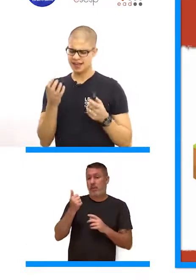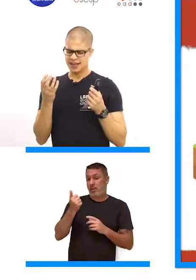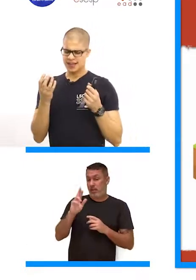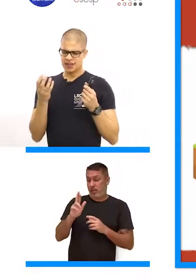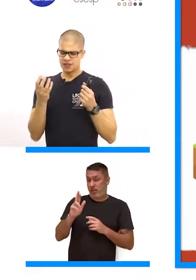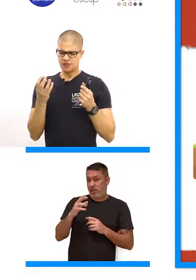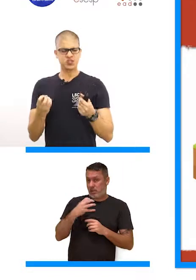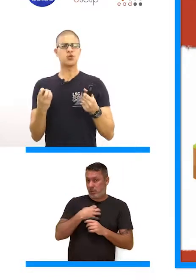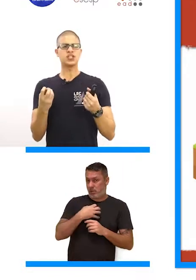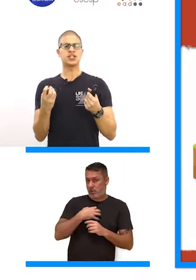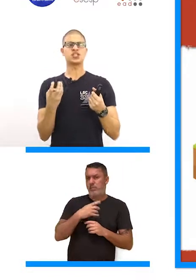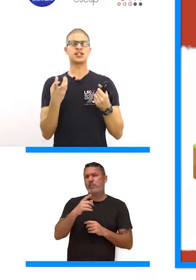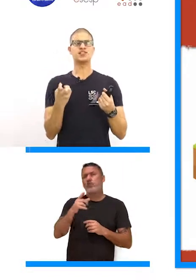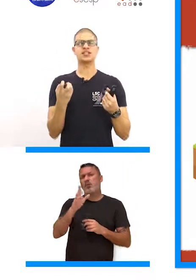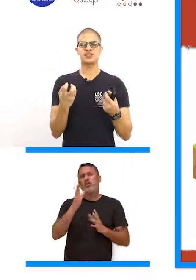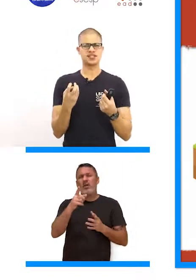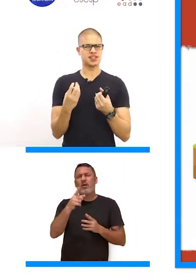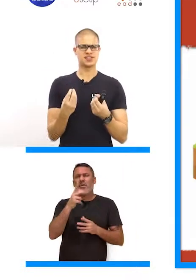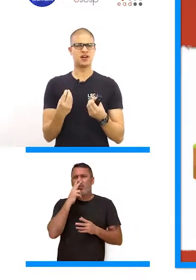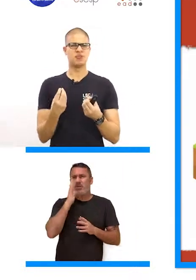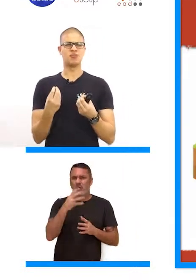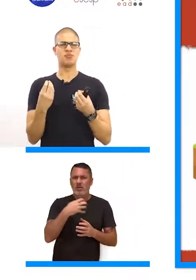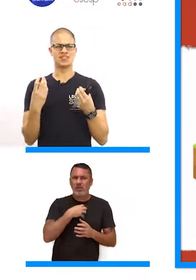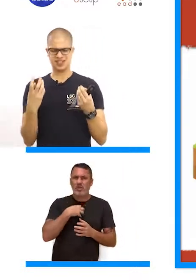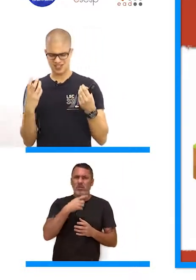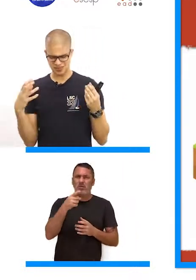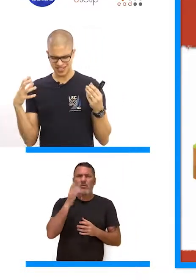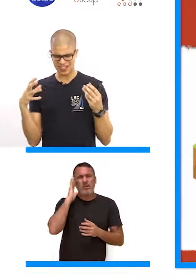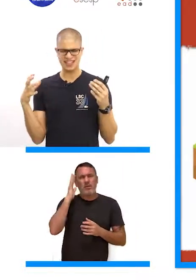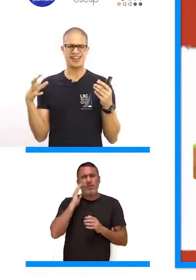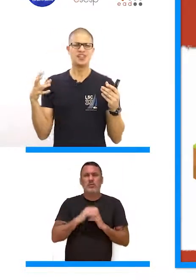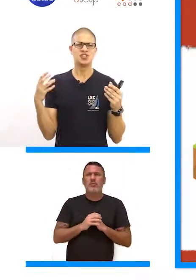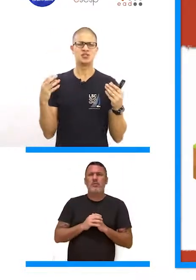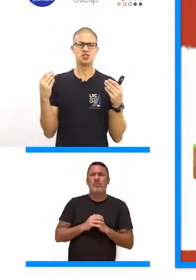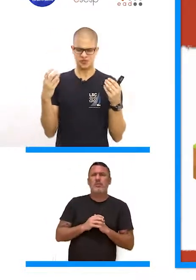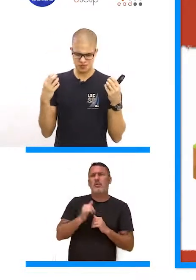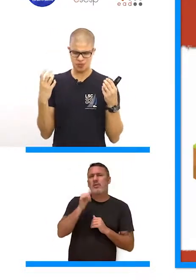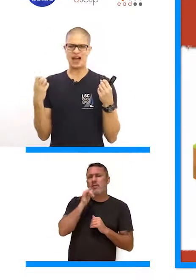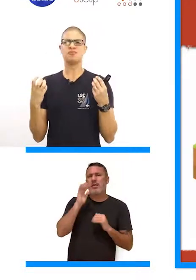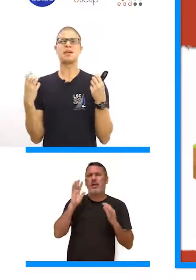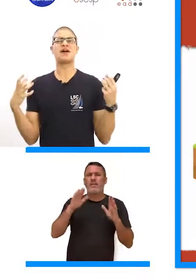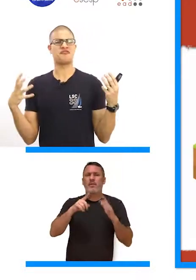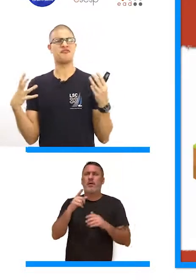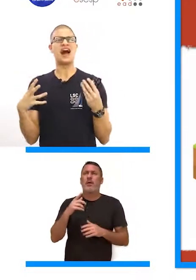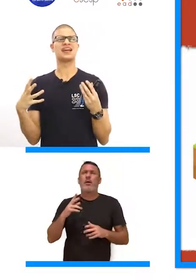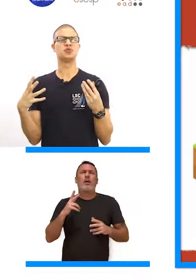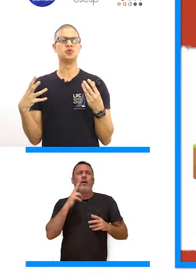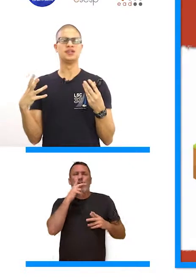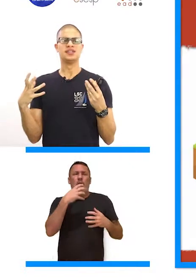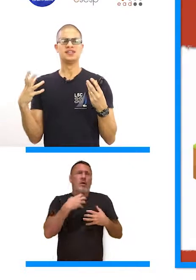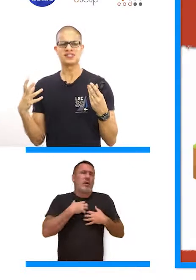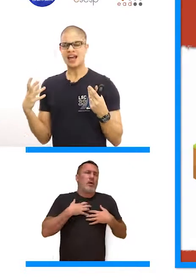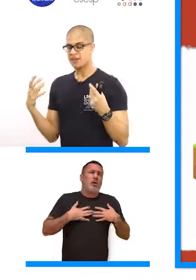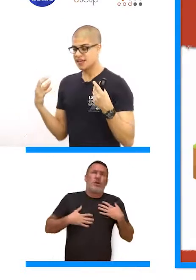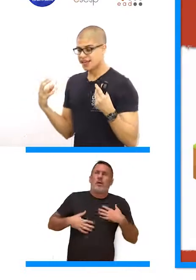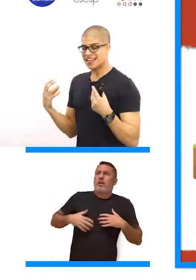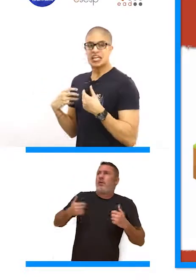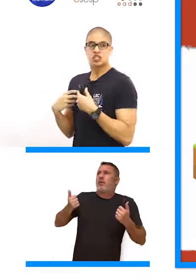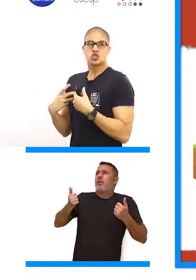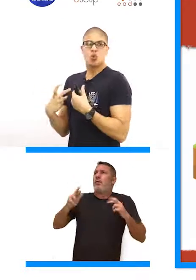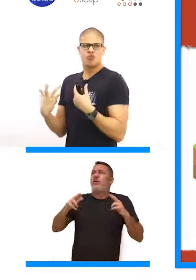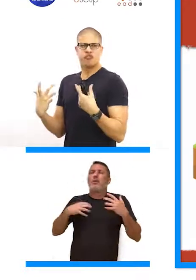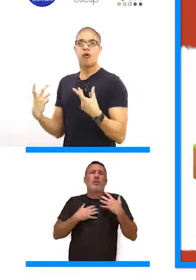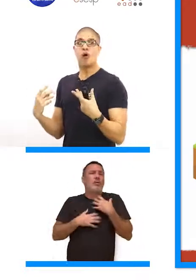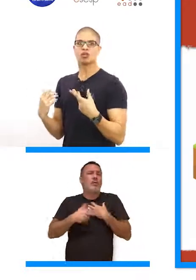ar, você com certeza já teve a sensação daquele de um ar muito abafado, sabe?